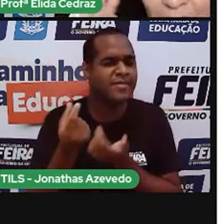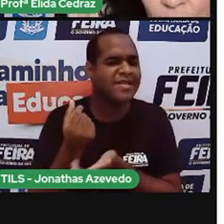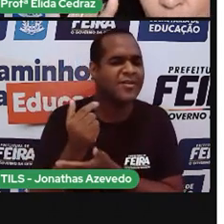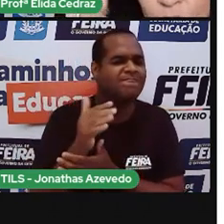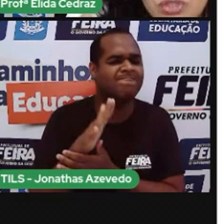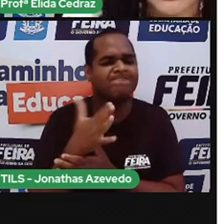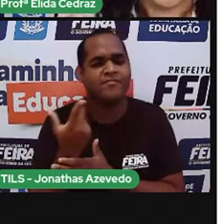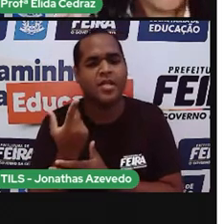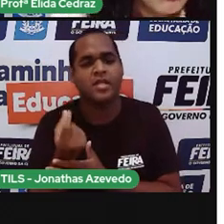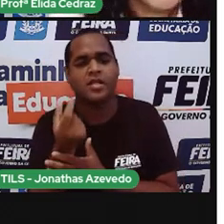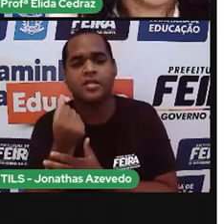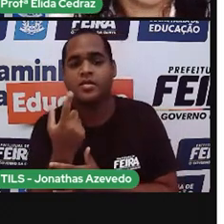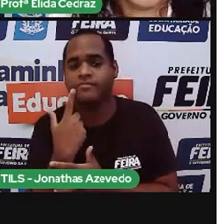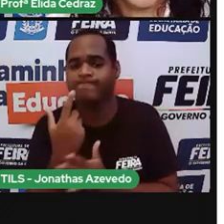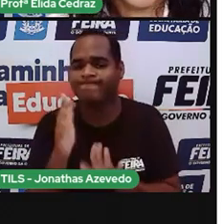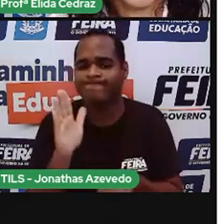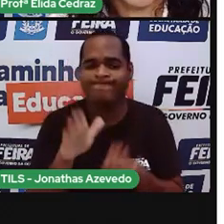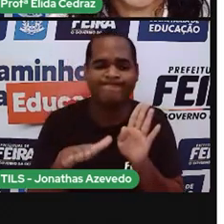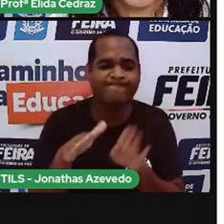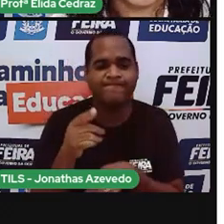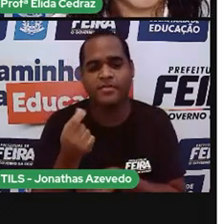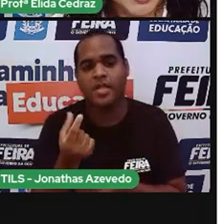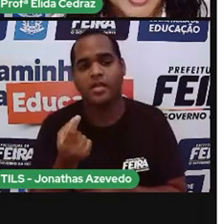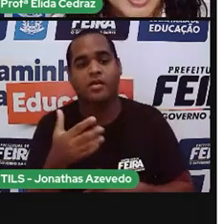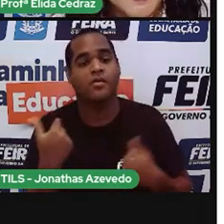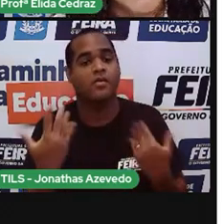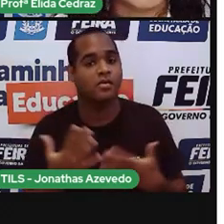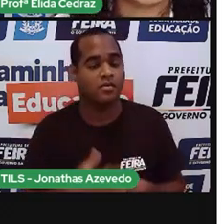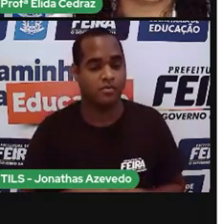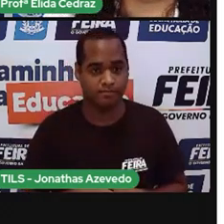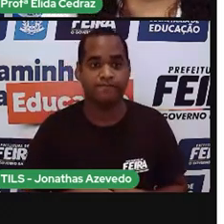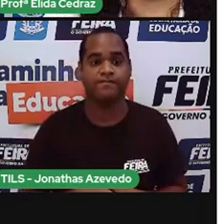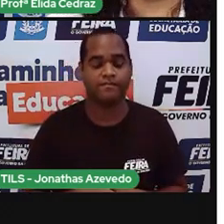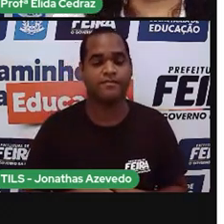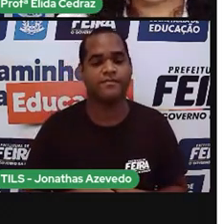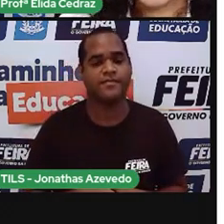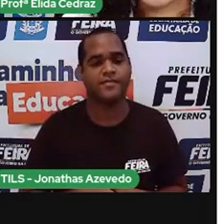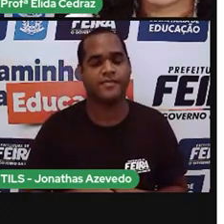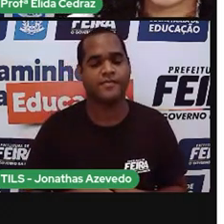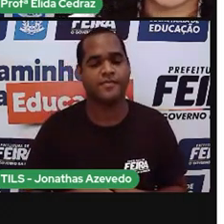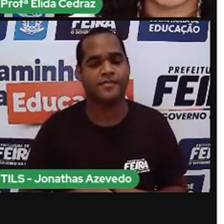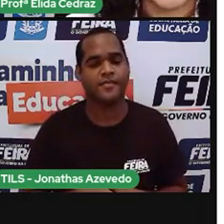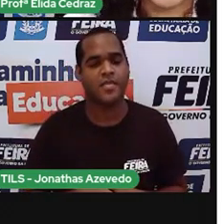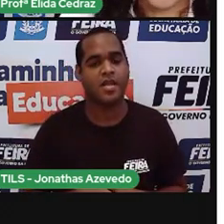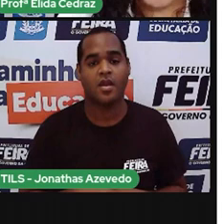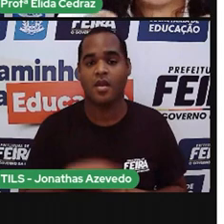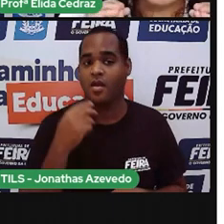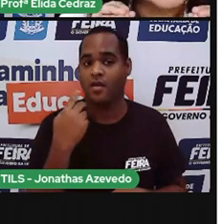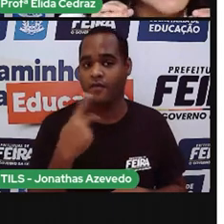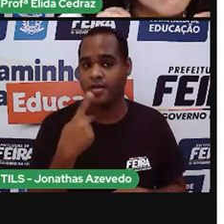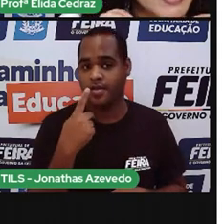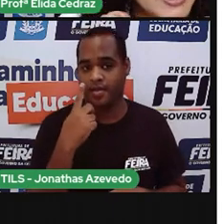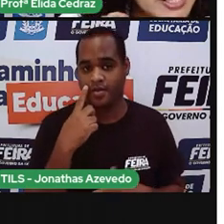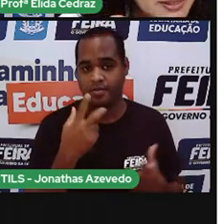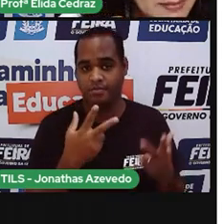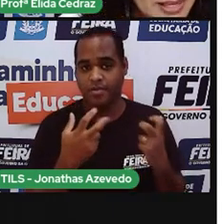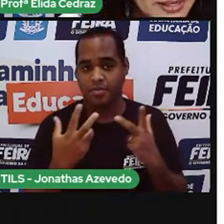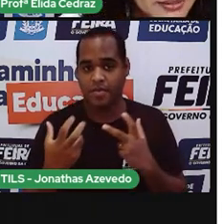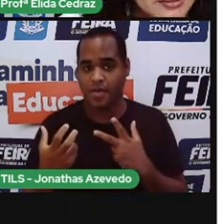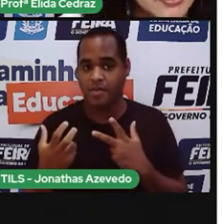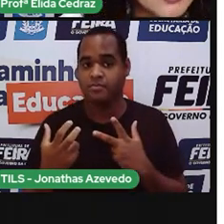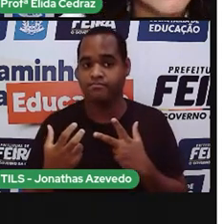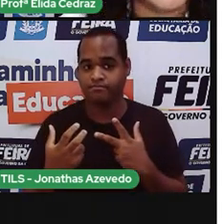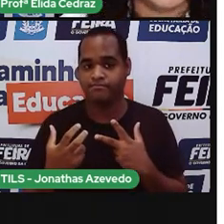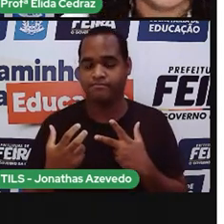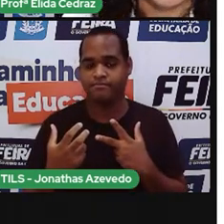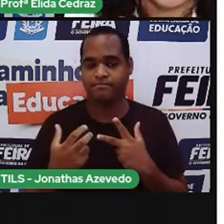ou menos o valor daquilo, tá bem? E aí você vai observar essa tabela.